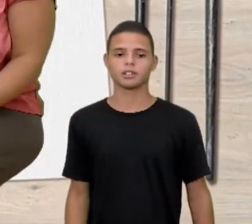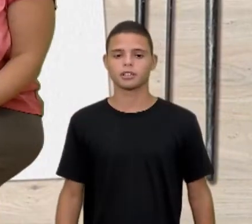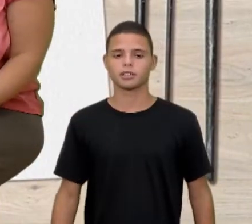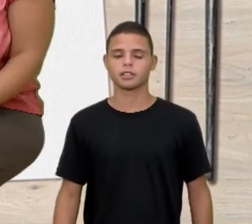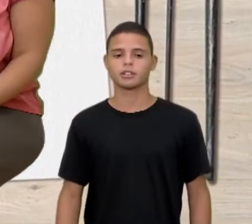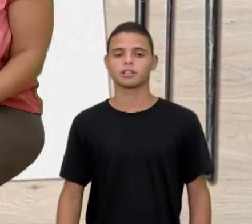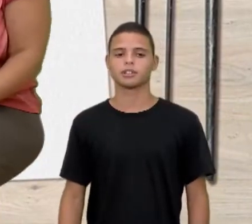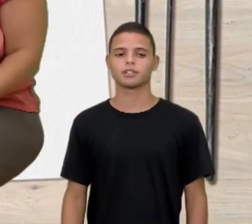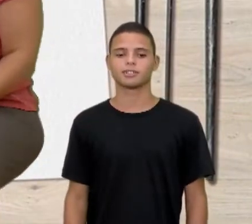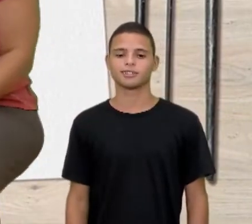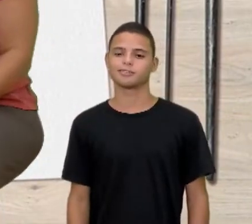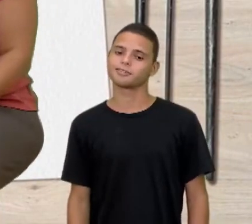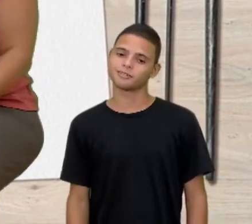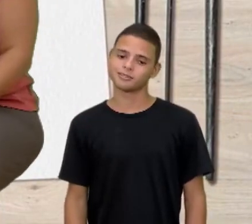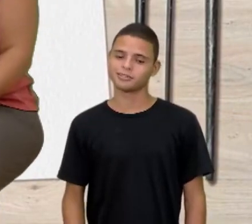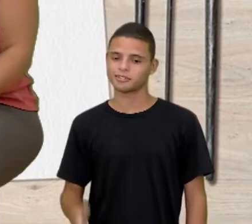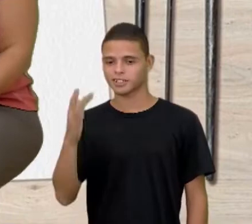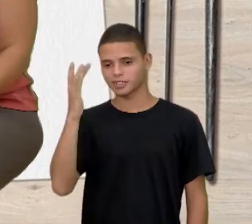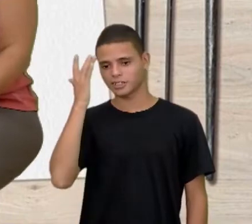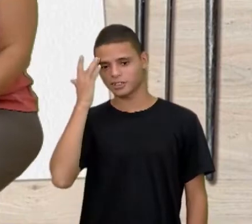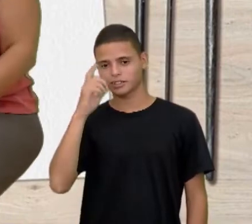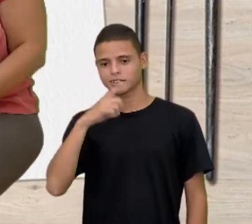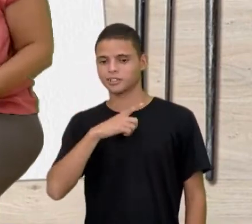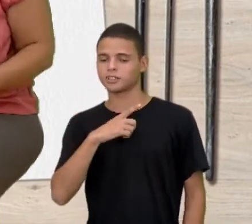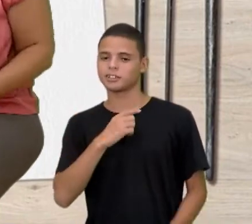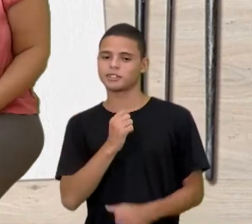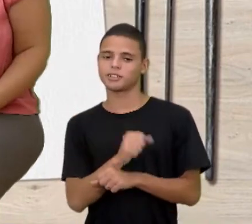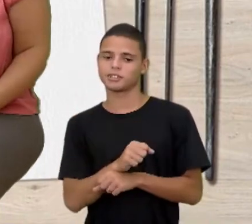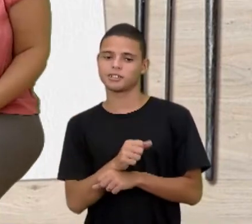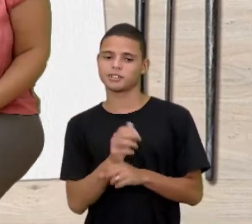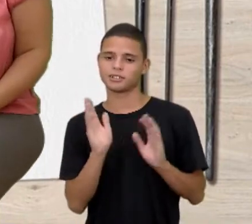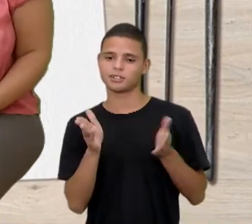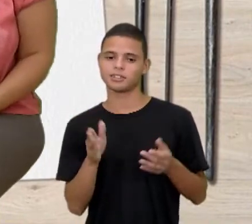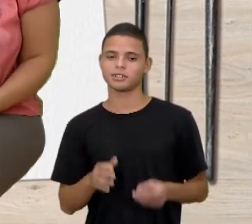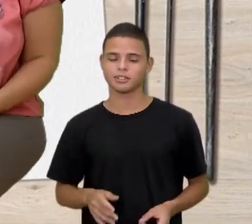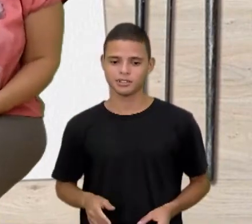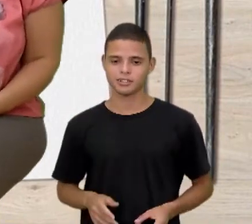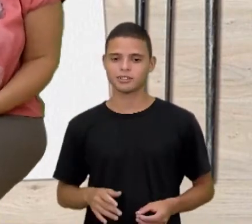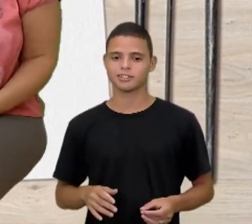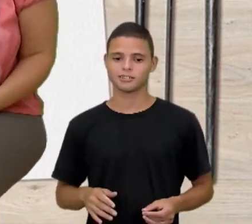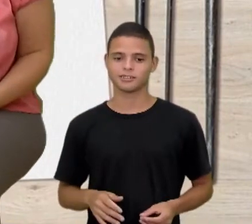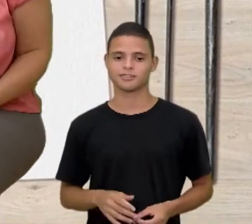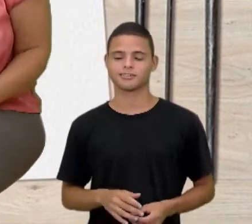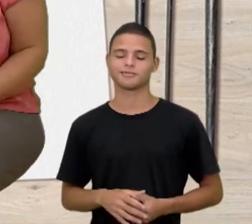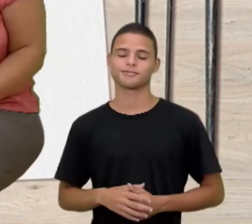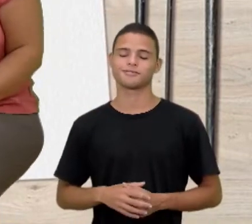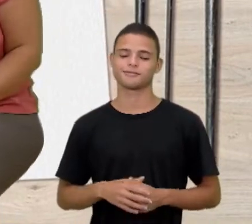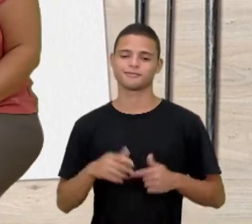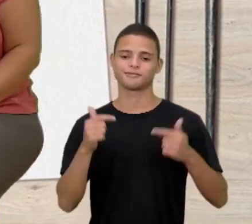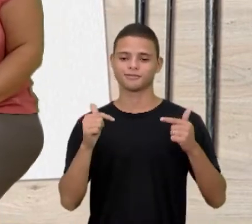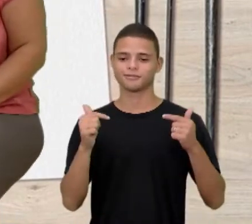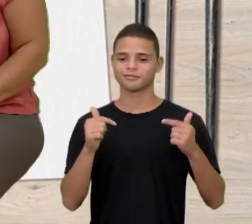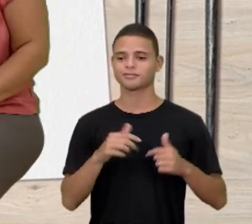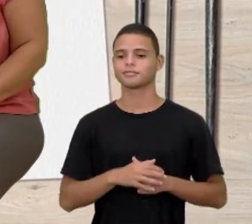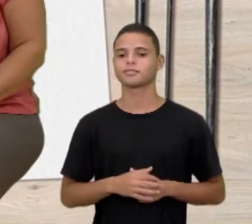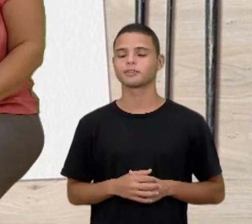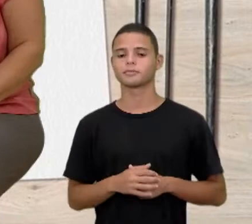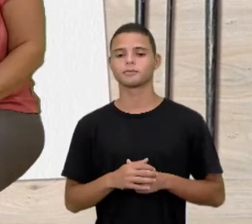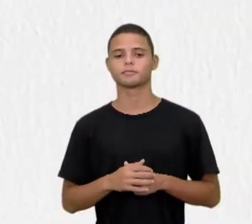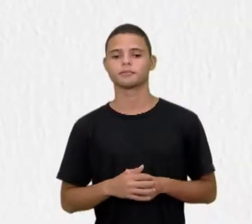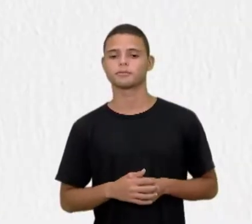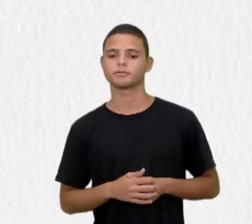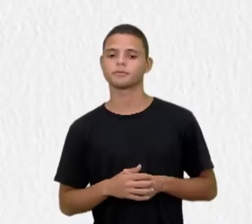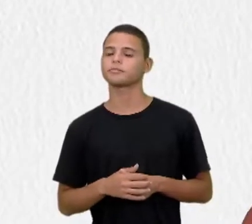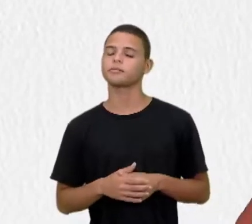tenho medo. Acho que já fizeram meme, né? Não me diga que tem muito meme, né, professora? Mas